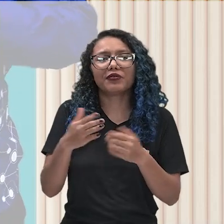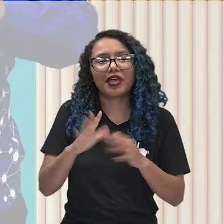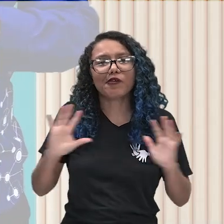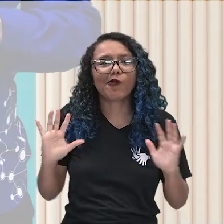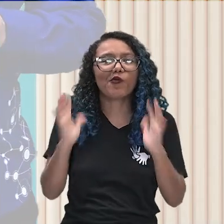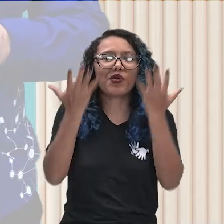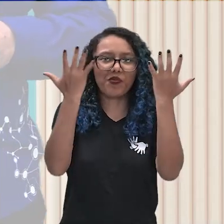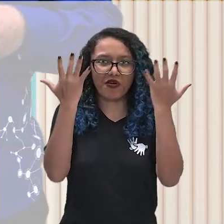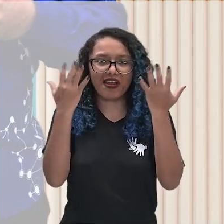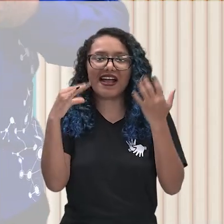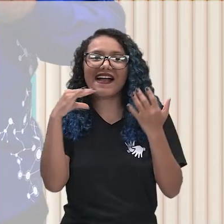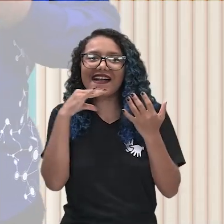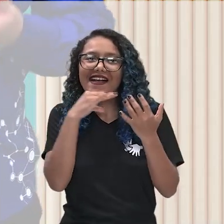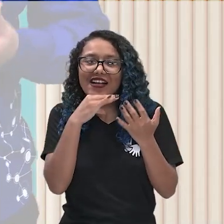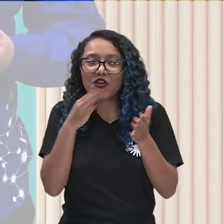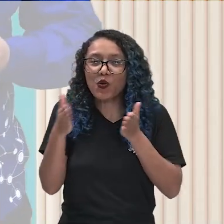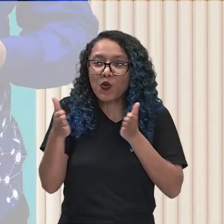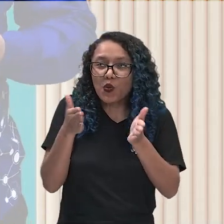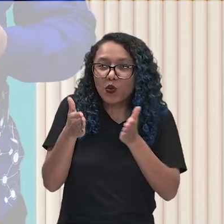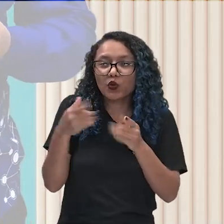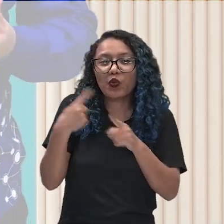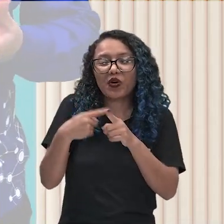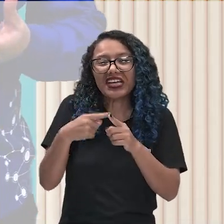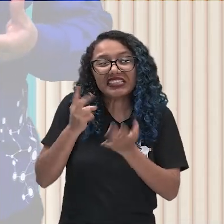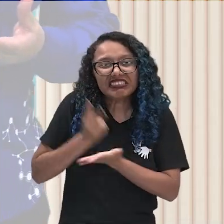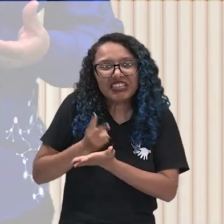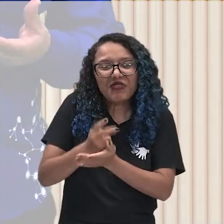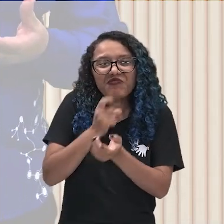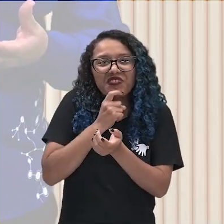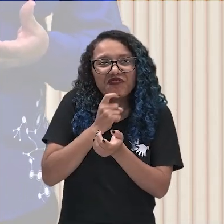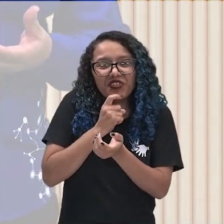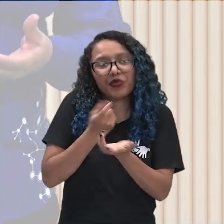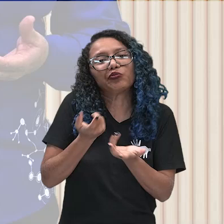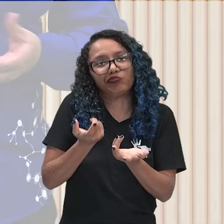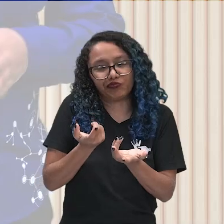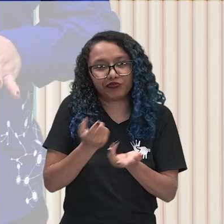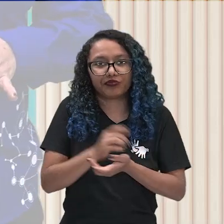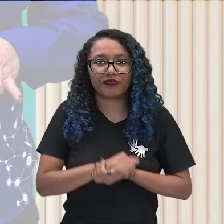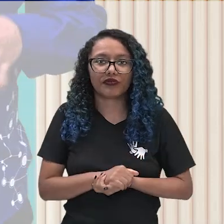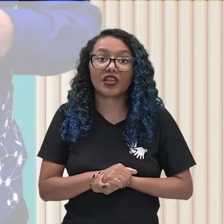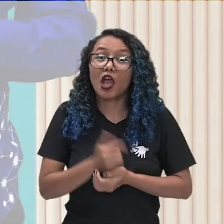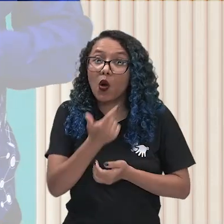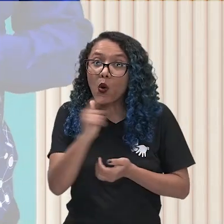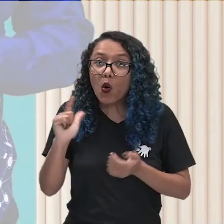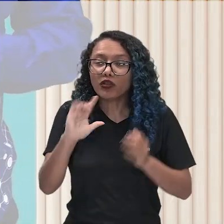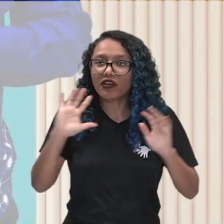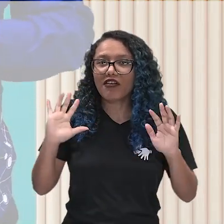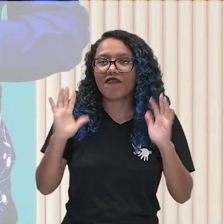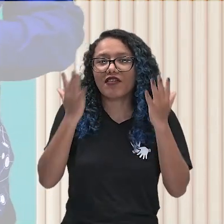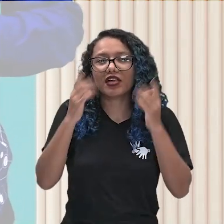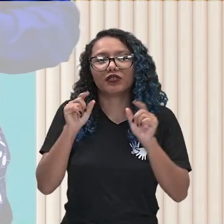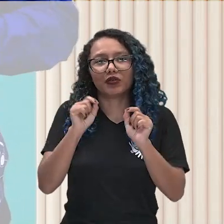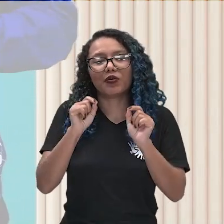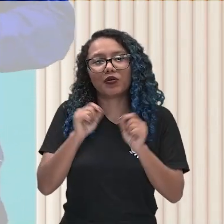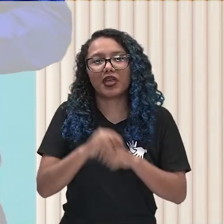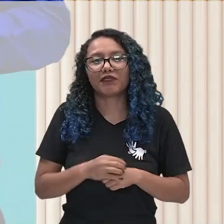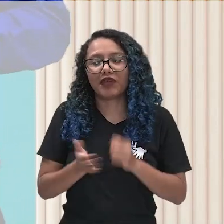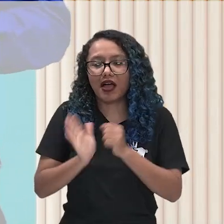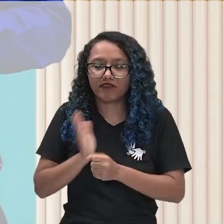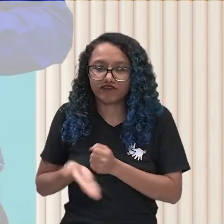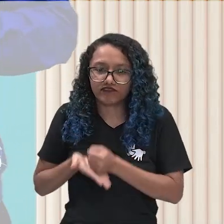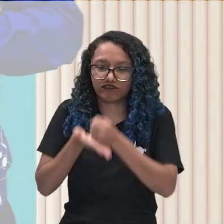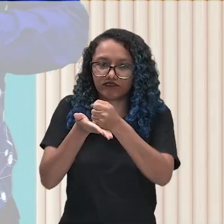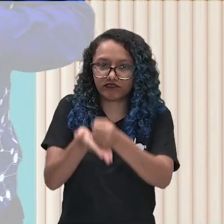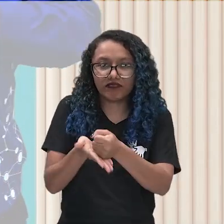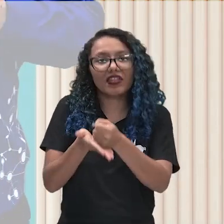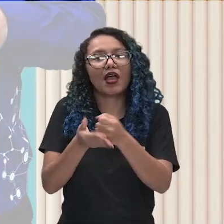canadense. Mais uma vez, uma intervenção para beneficiar a cidade e a população, certo? Então,